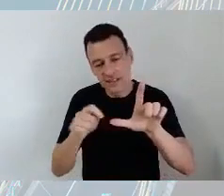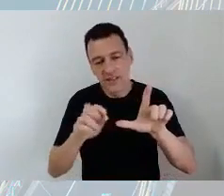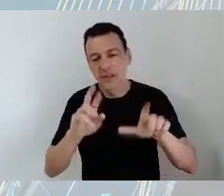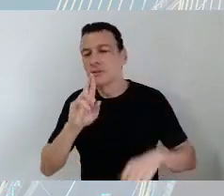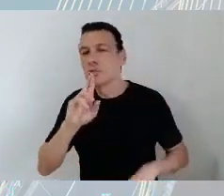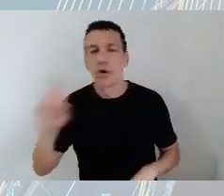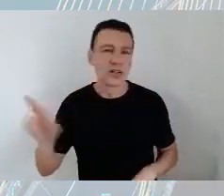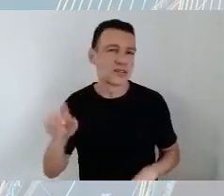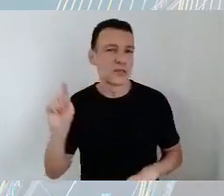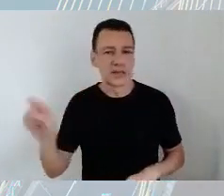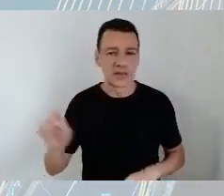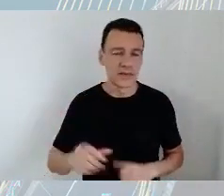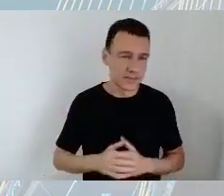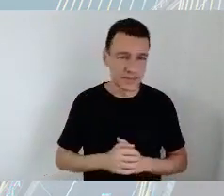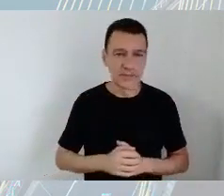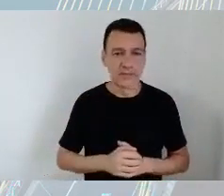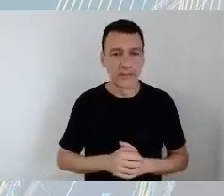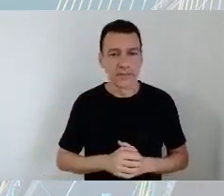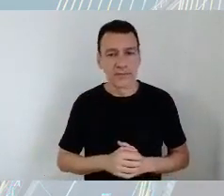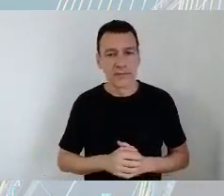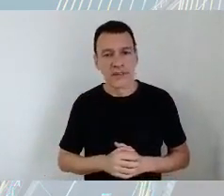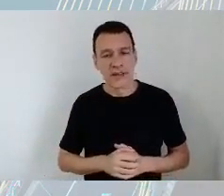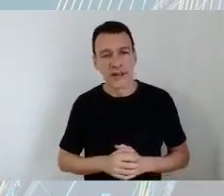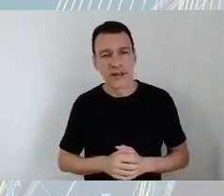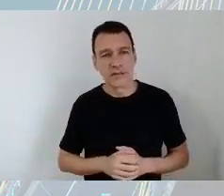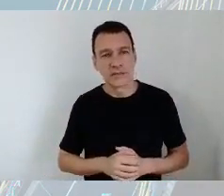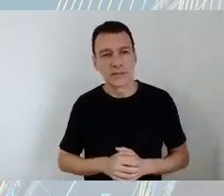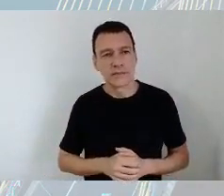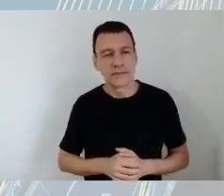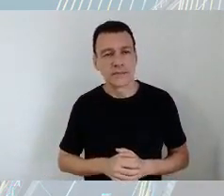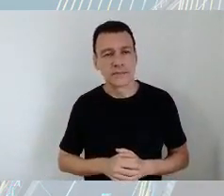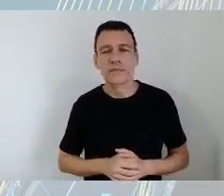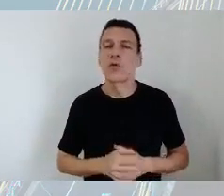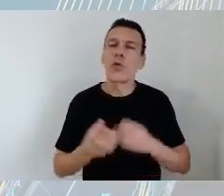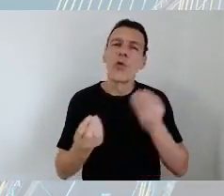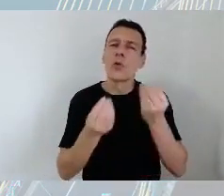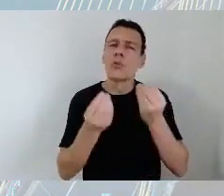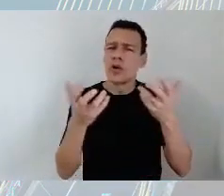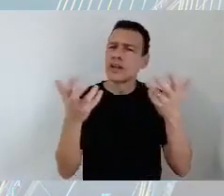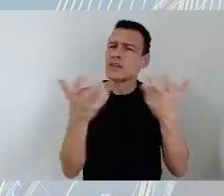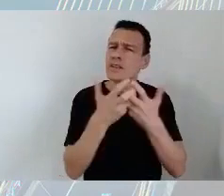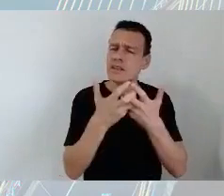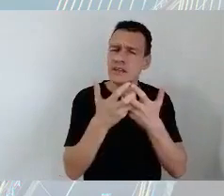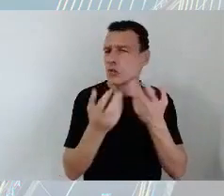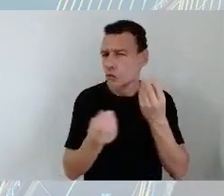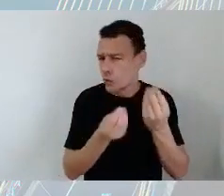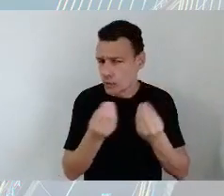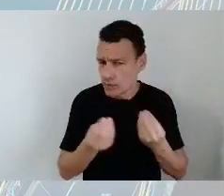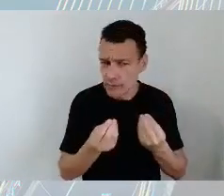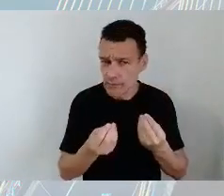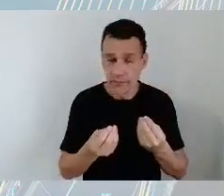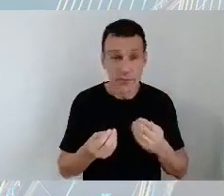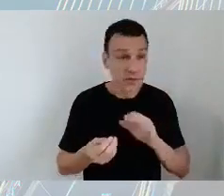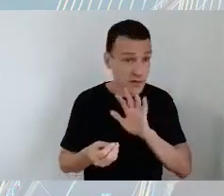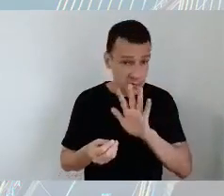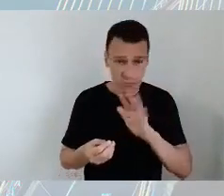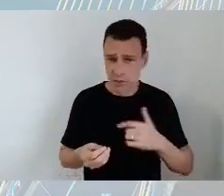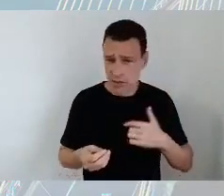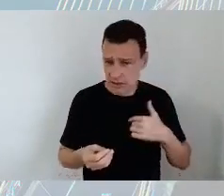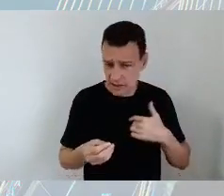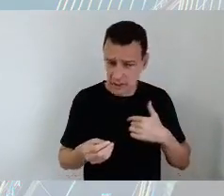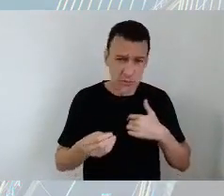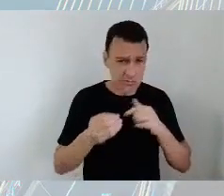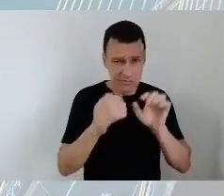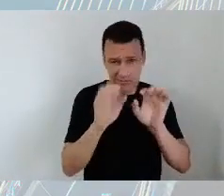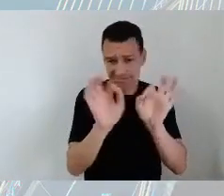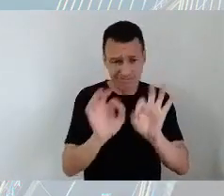XML. O que a gente vai fazer para integrar? Né? Eu não fiz live coding aqui, até porque a gente tem pouco tempo, tá? Mas depois